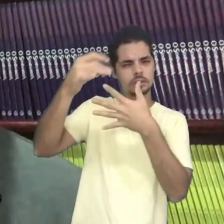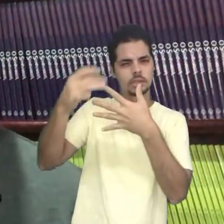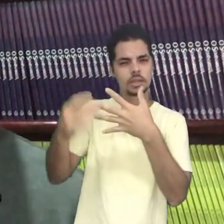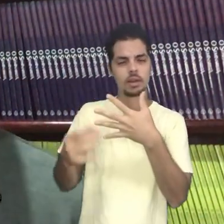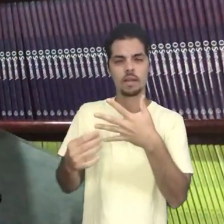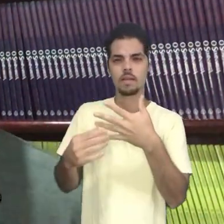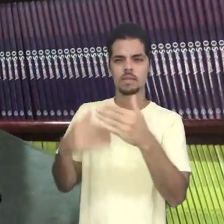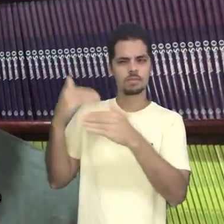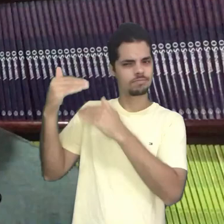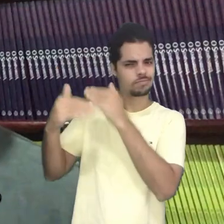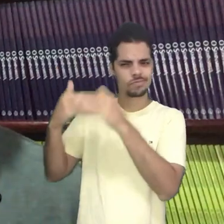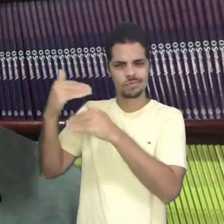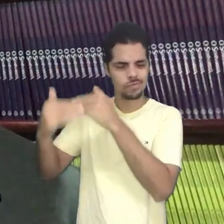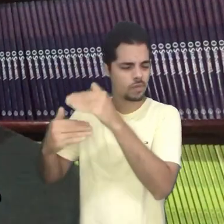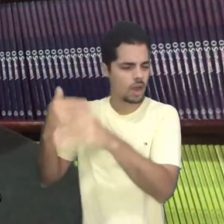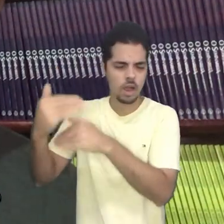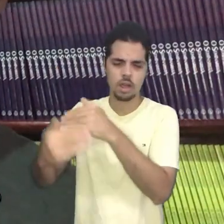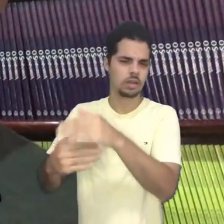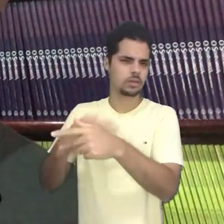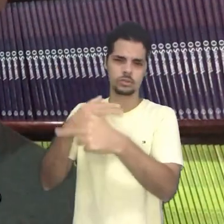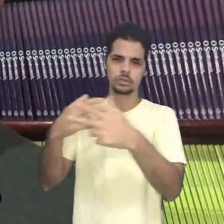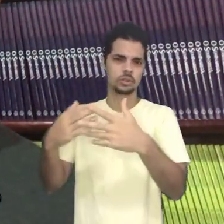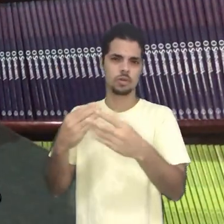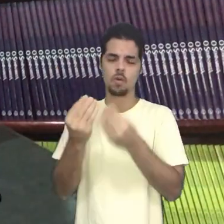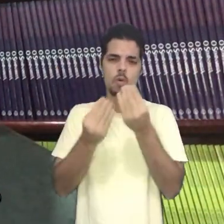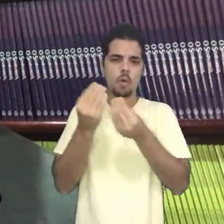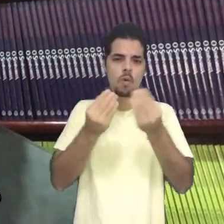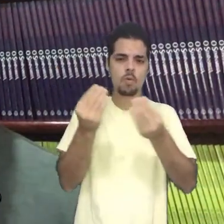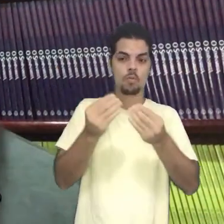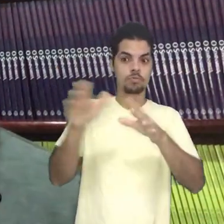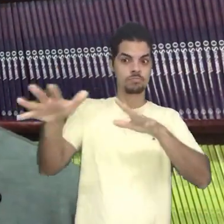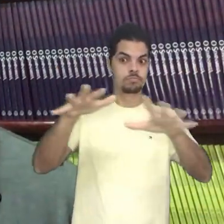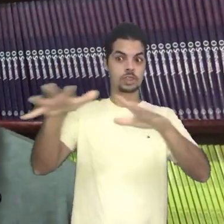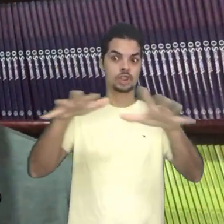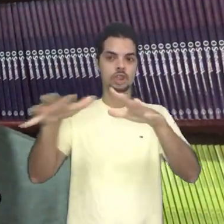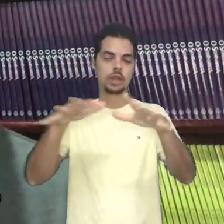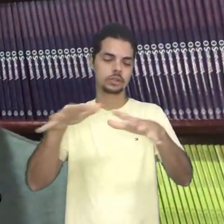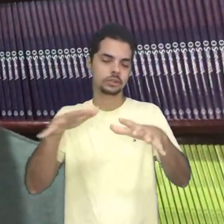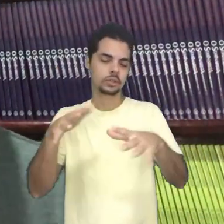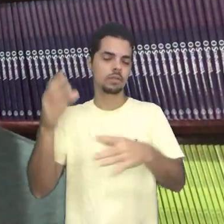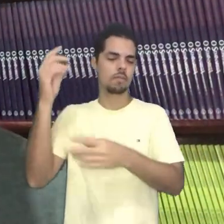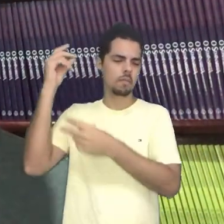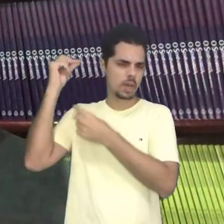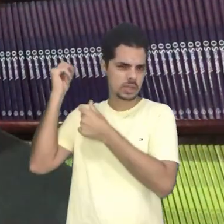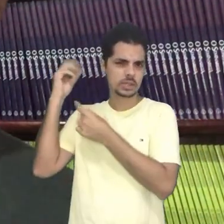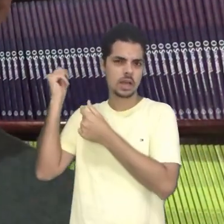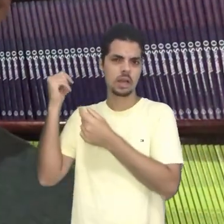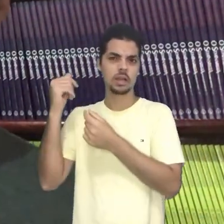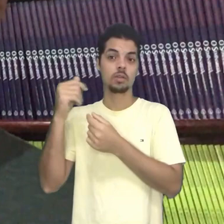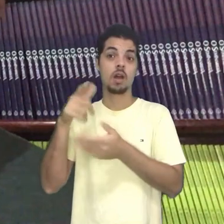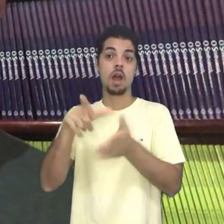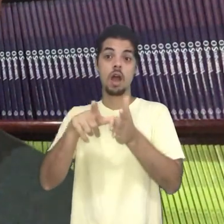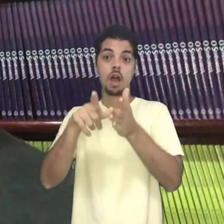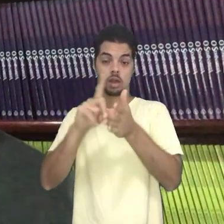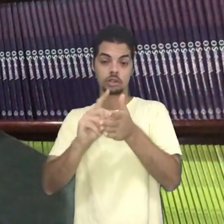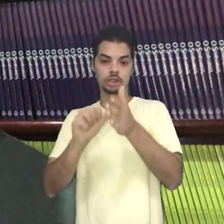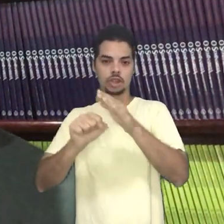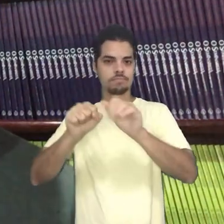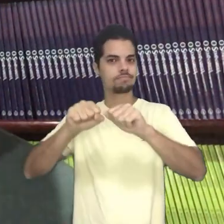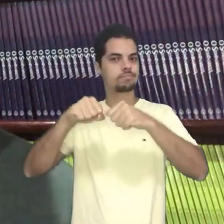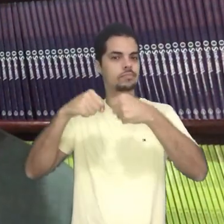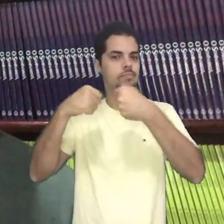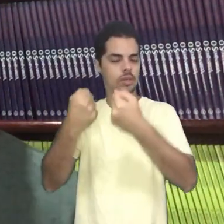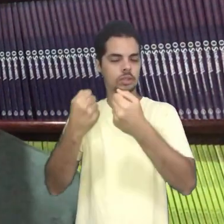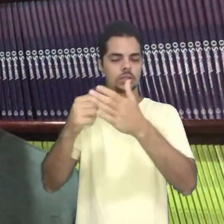série de movimentos de constentação estavam em agitação e entravam periodicamente